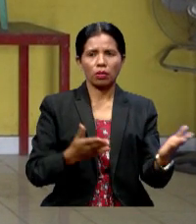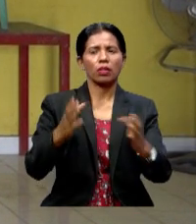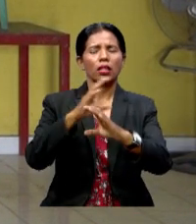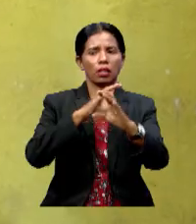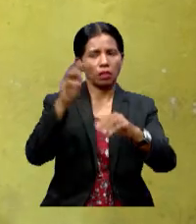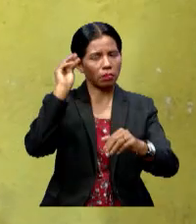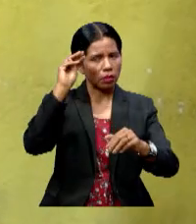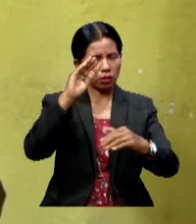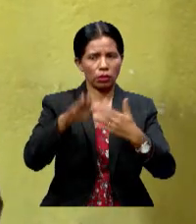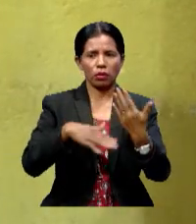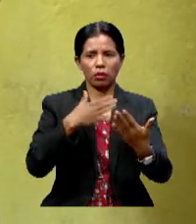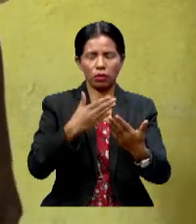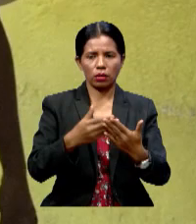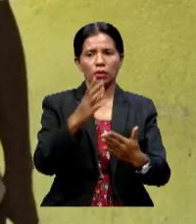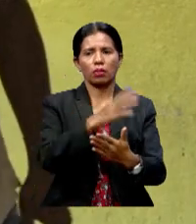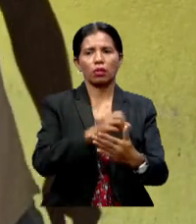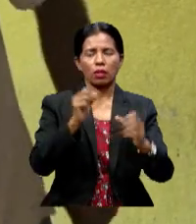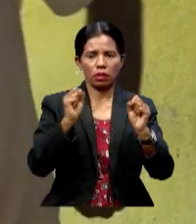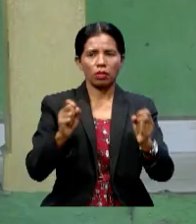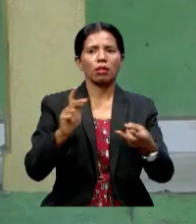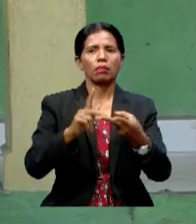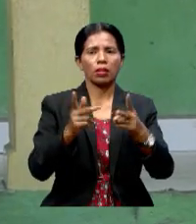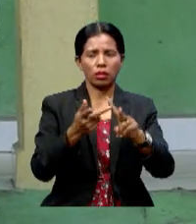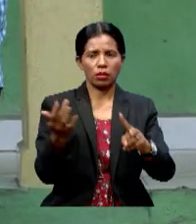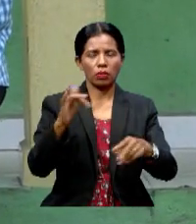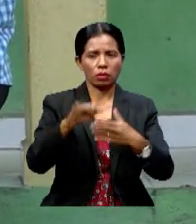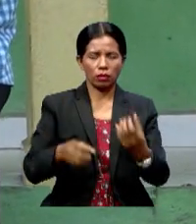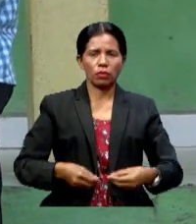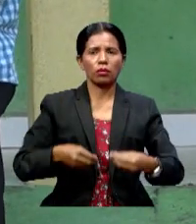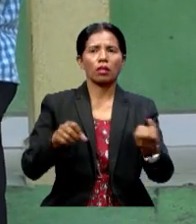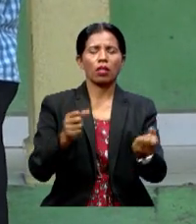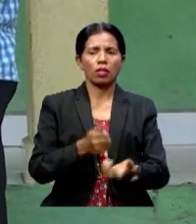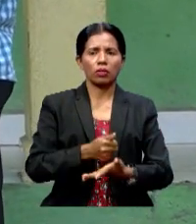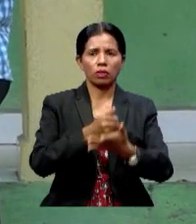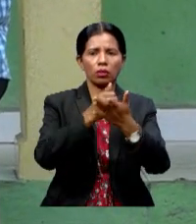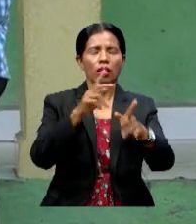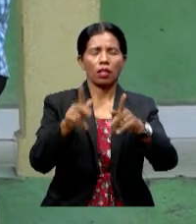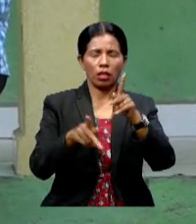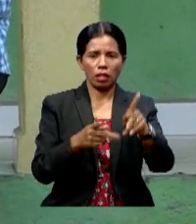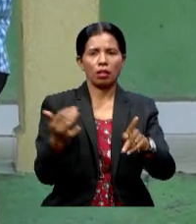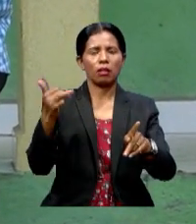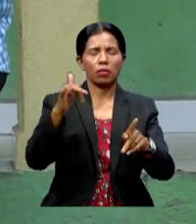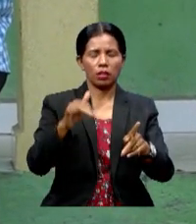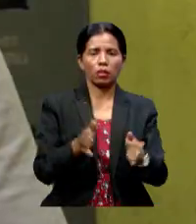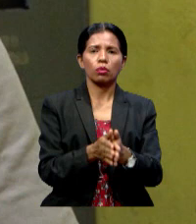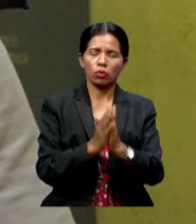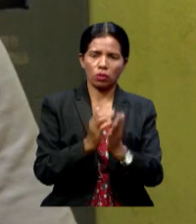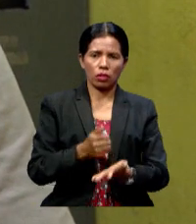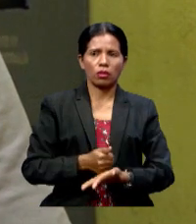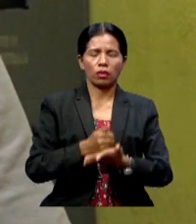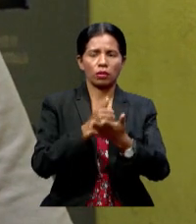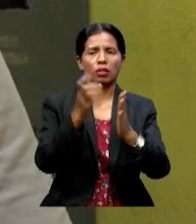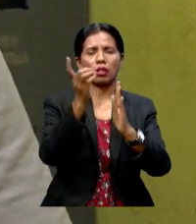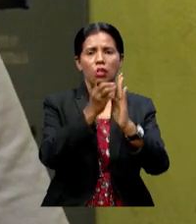Ministério Solidariedade Social, no parceiro sira, onde foi apoio para a comunidade sirene bem, mas precisa tolo. Dados